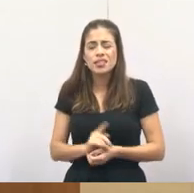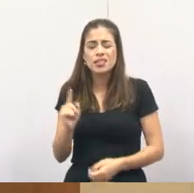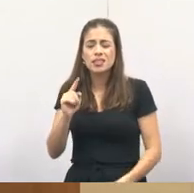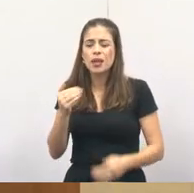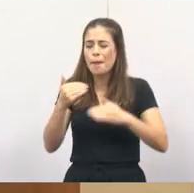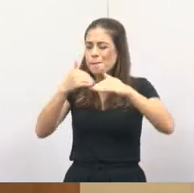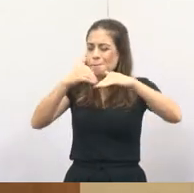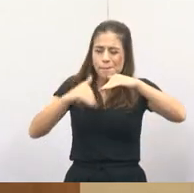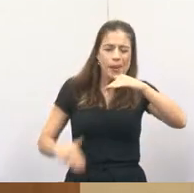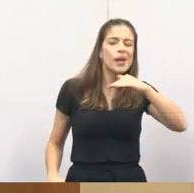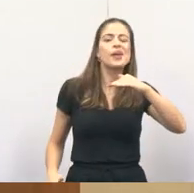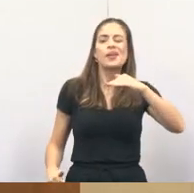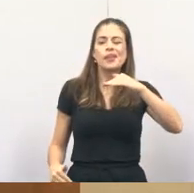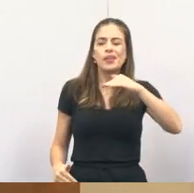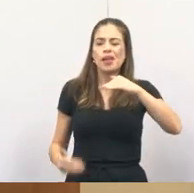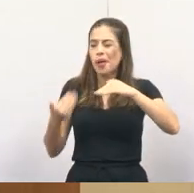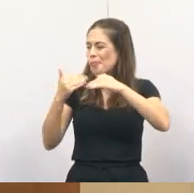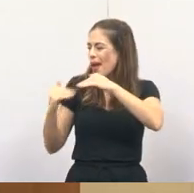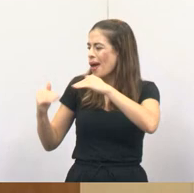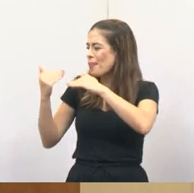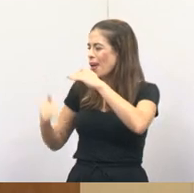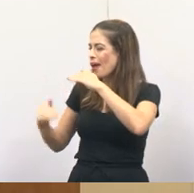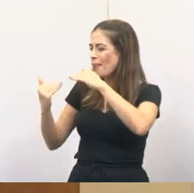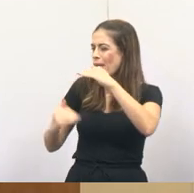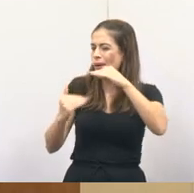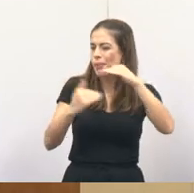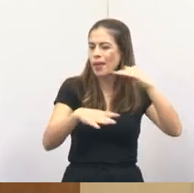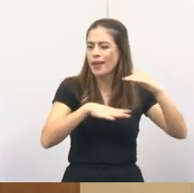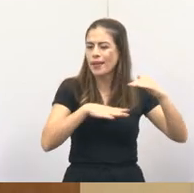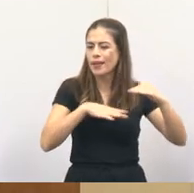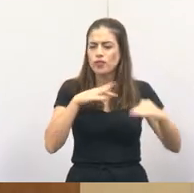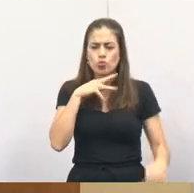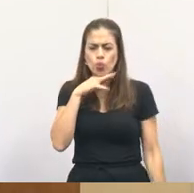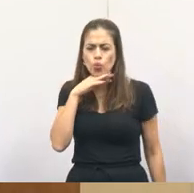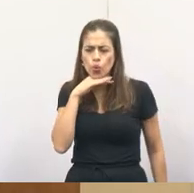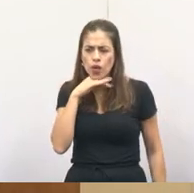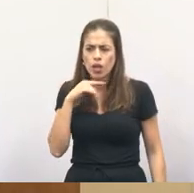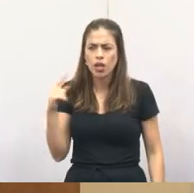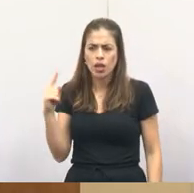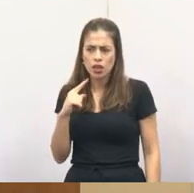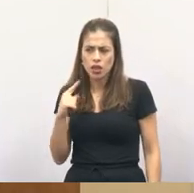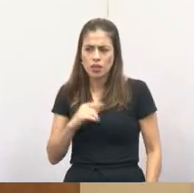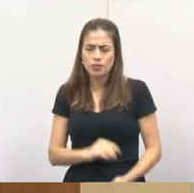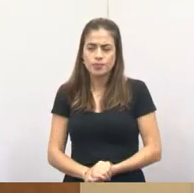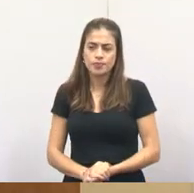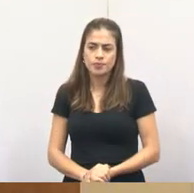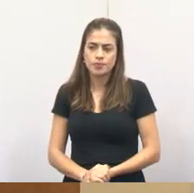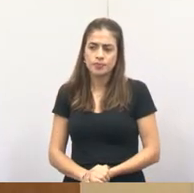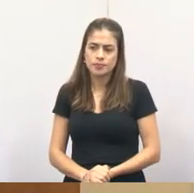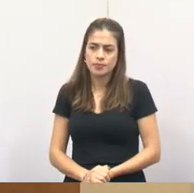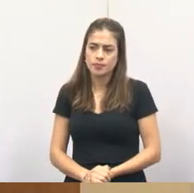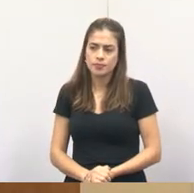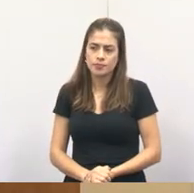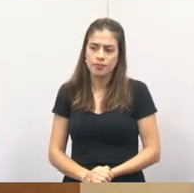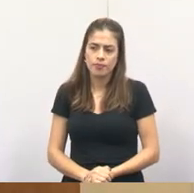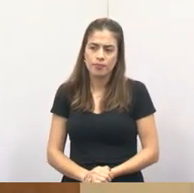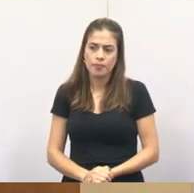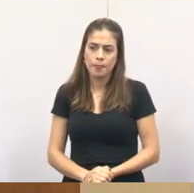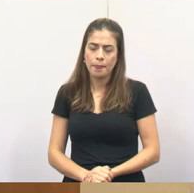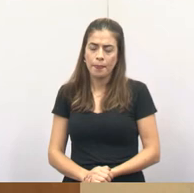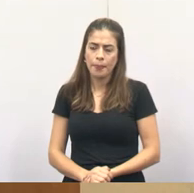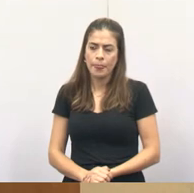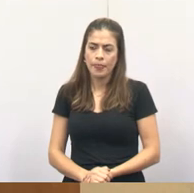aquela oposição de tudo que se faz na cidade é ruim e a composição do quanto pior melhor eu não me